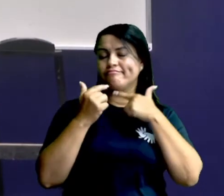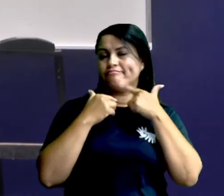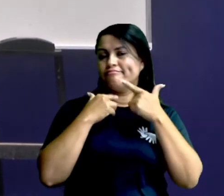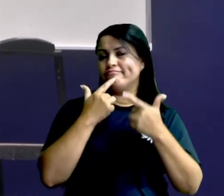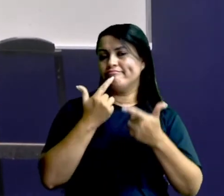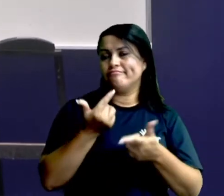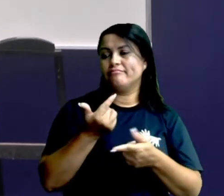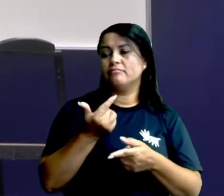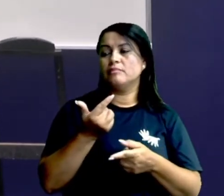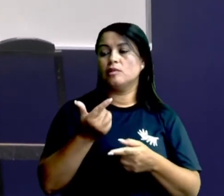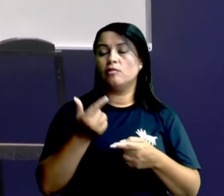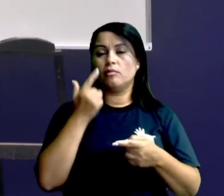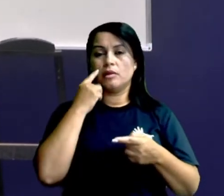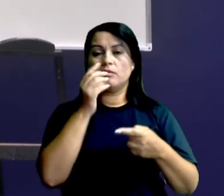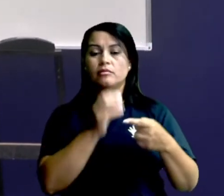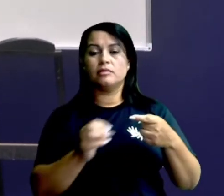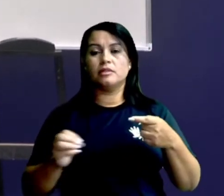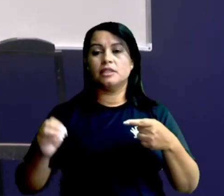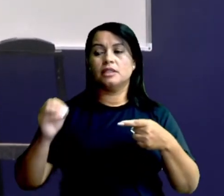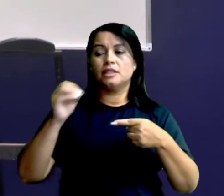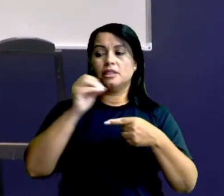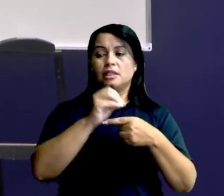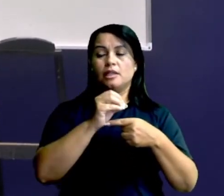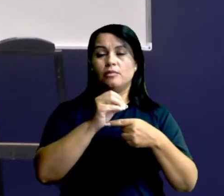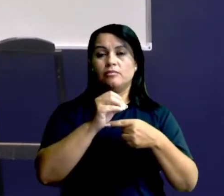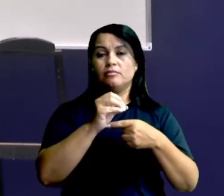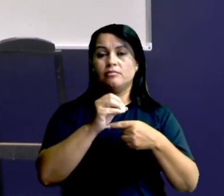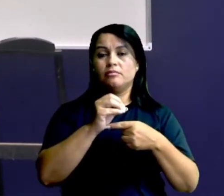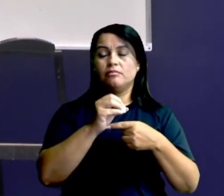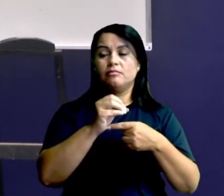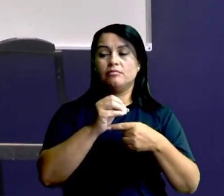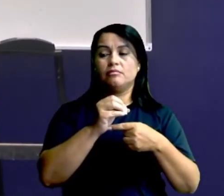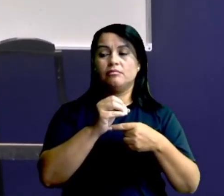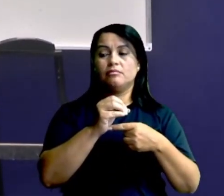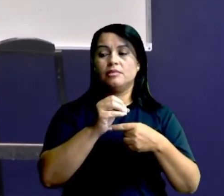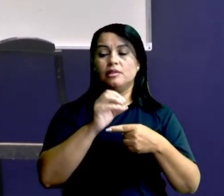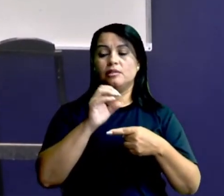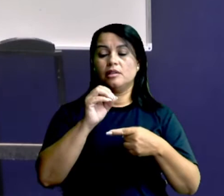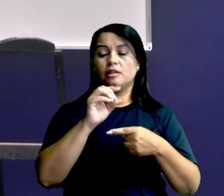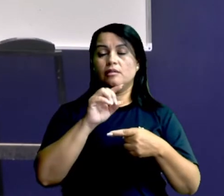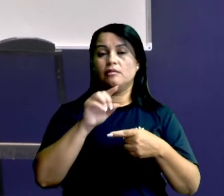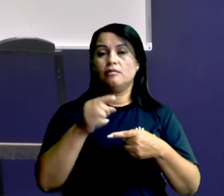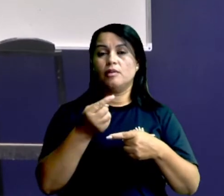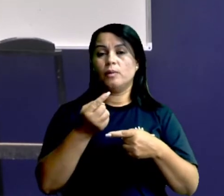Não. Então, eu vou incluir o zero. Incluir o zero aqui e acrescento o 0,